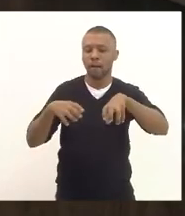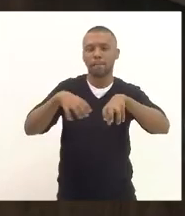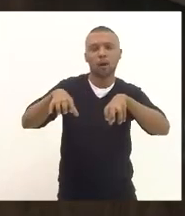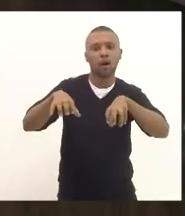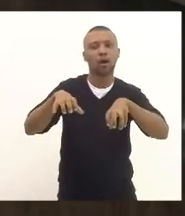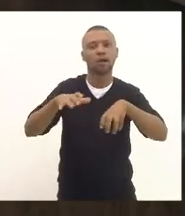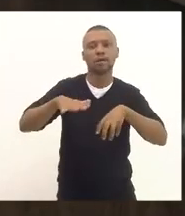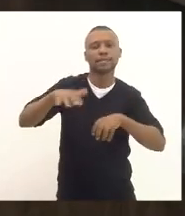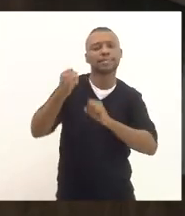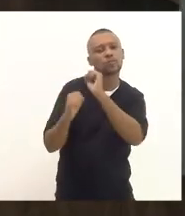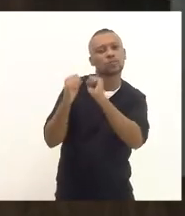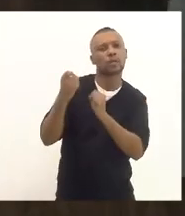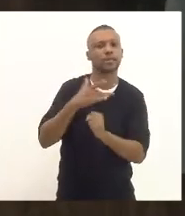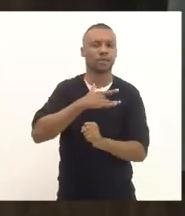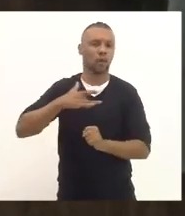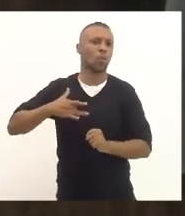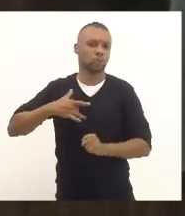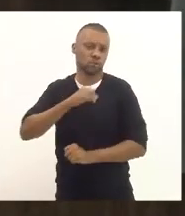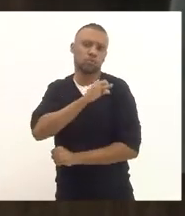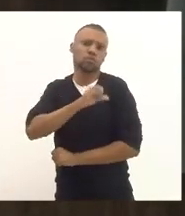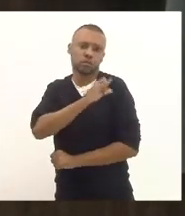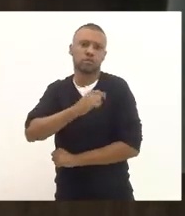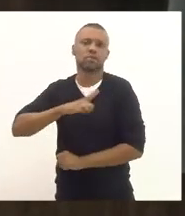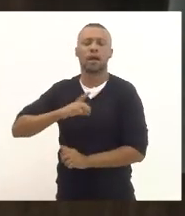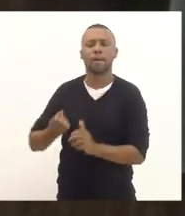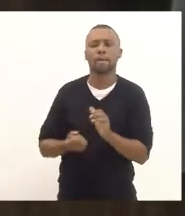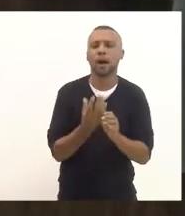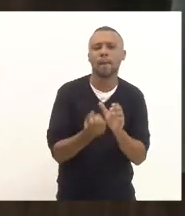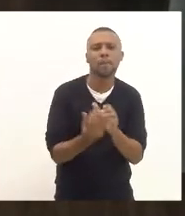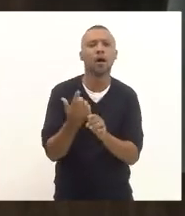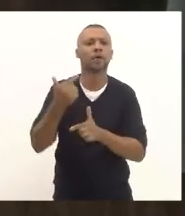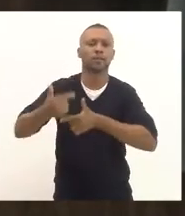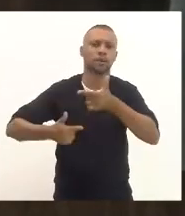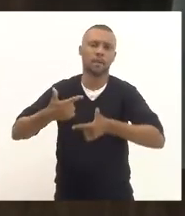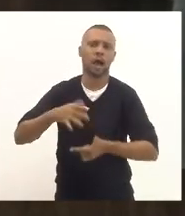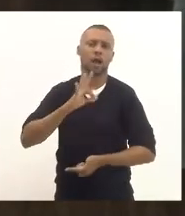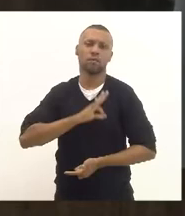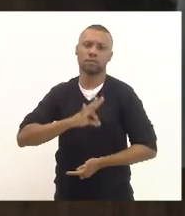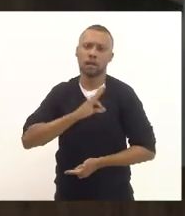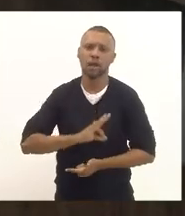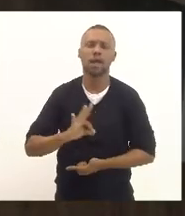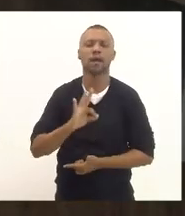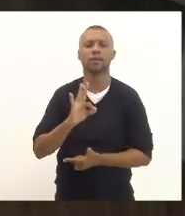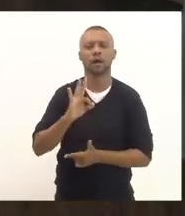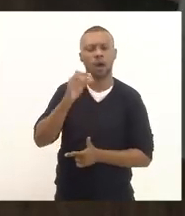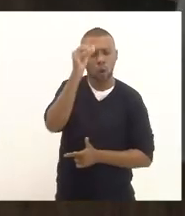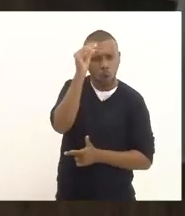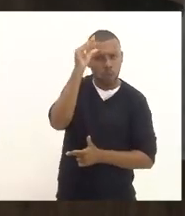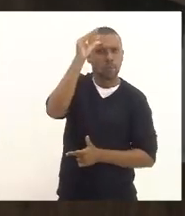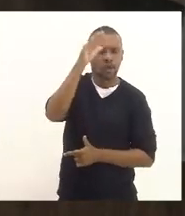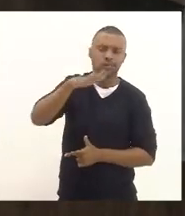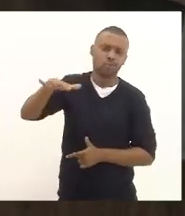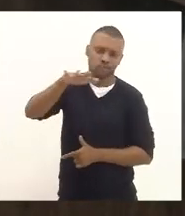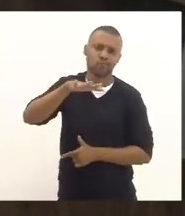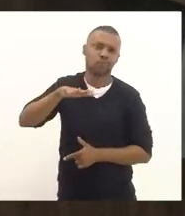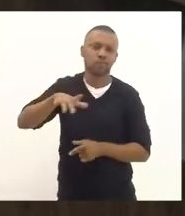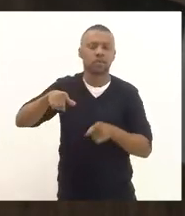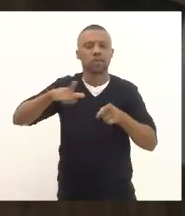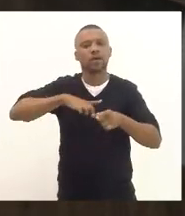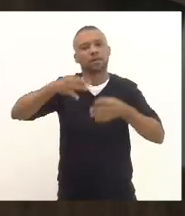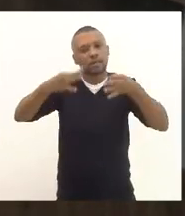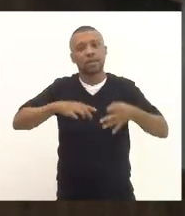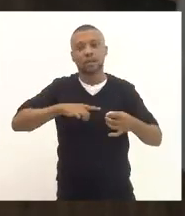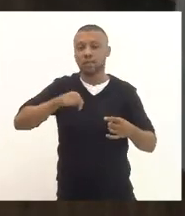no Rio de Janeiro com o fator gerador de e da produção do conhecimento EA Fiocruz certamente ao lado de outras